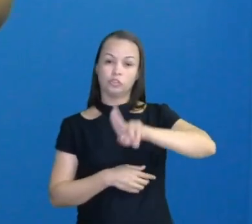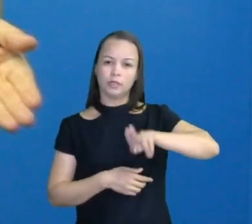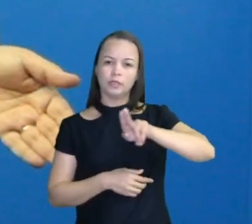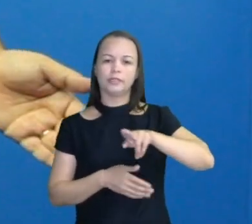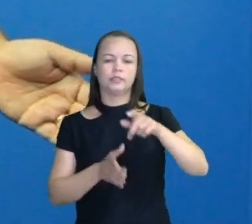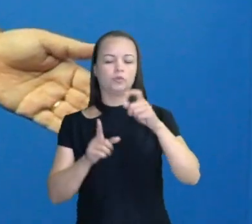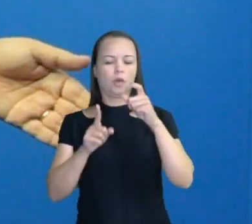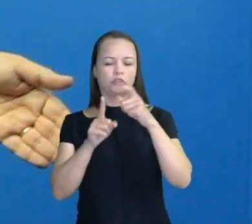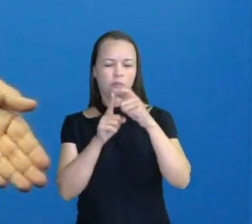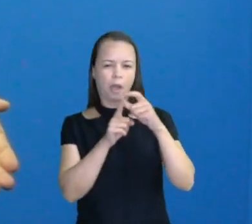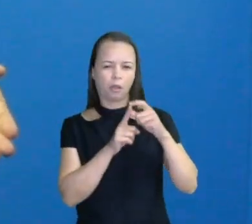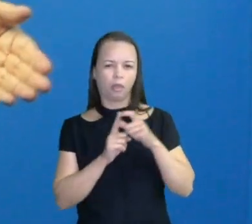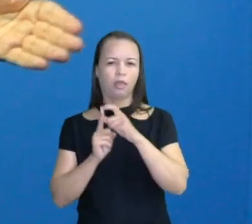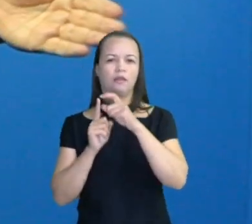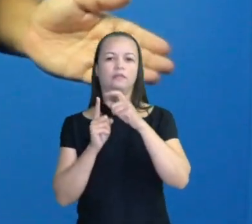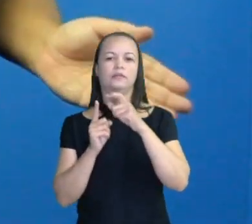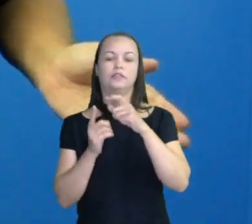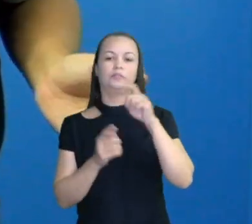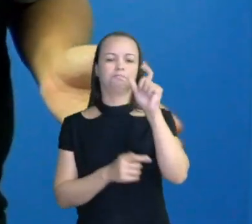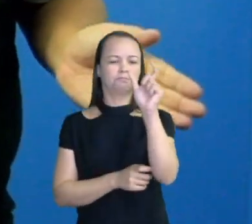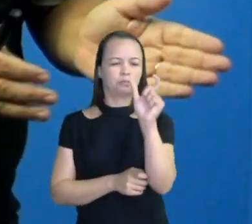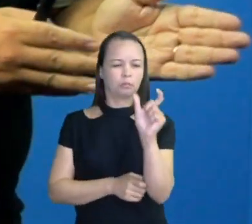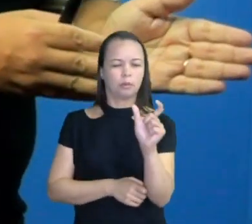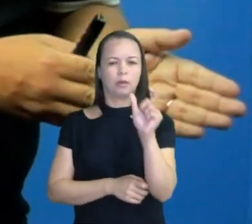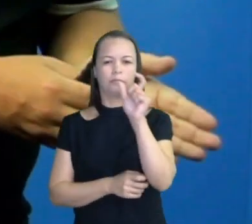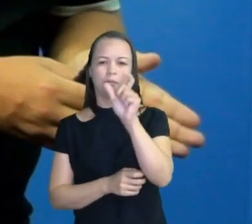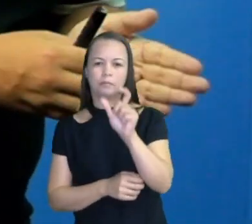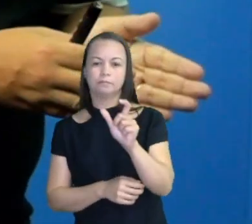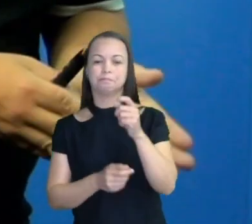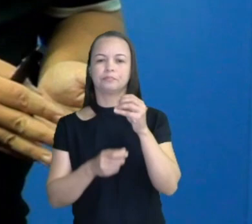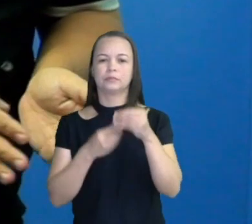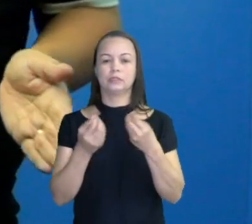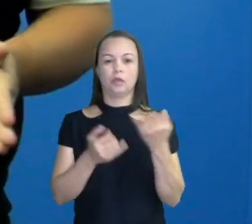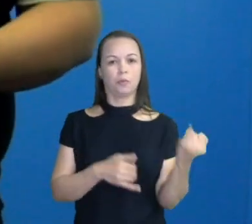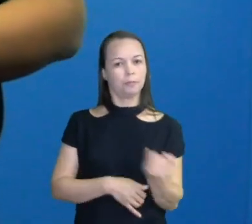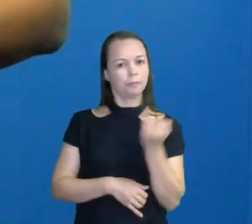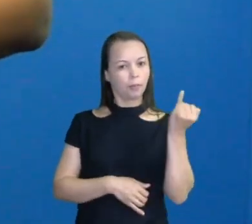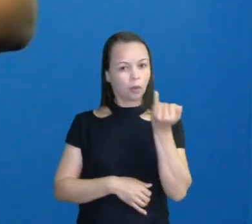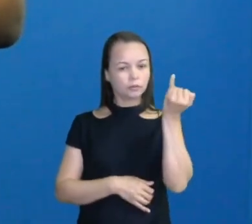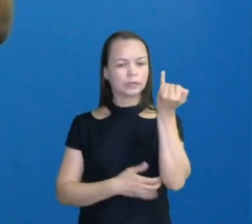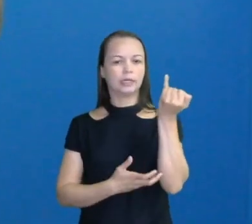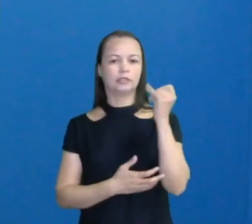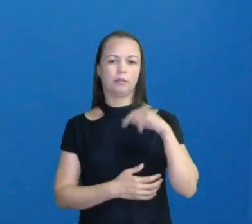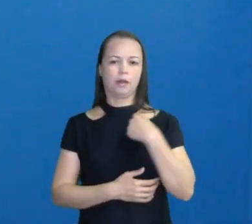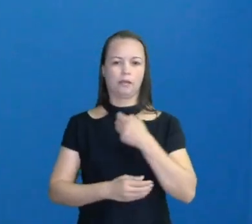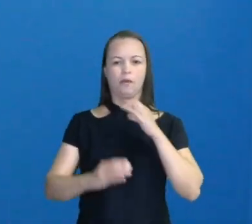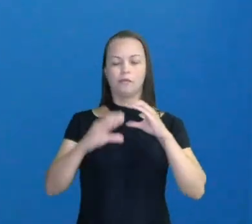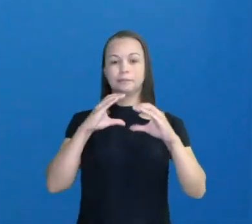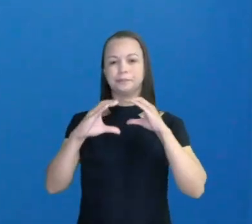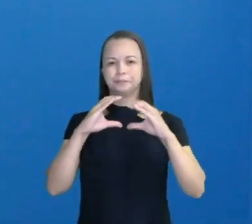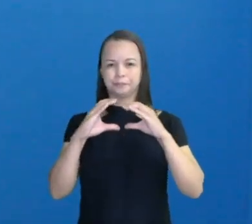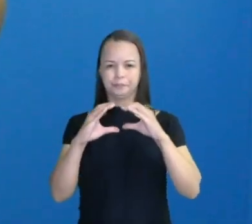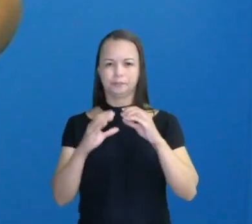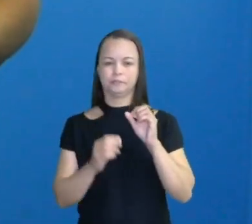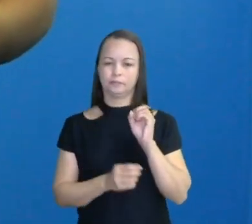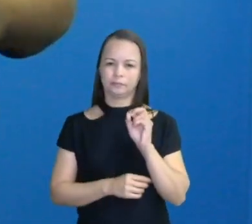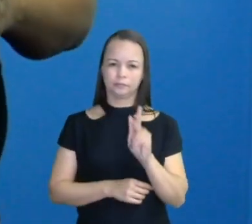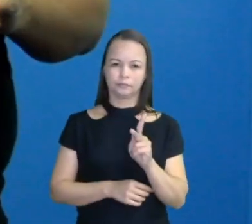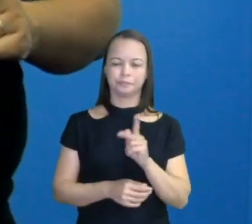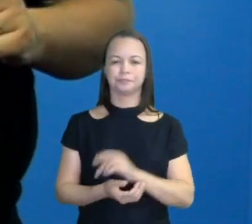as palavras, né? As palavras que são muito importantes para a nossa comunicação, tá